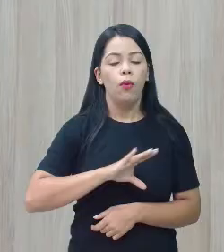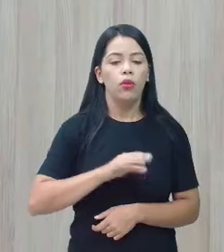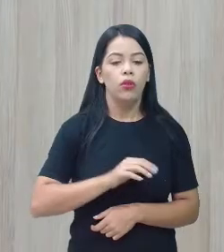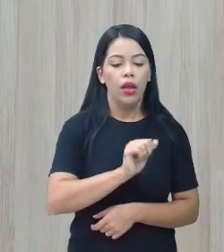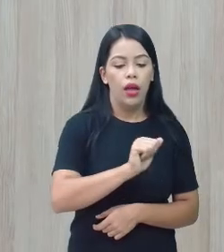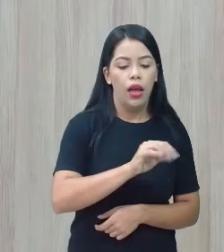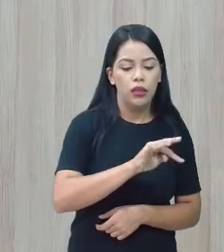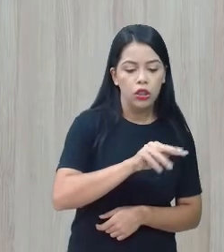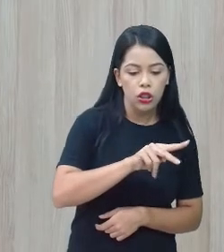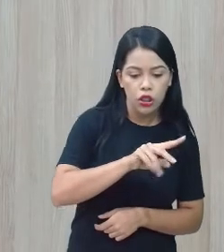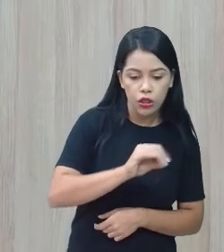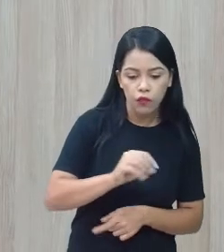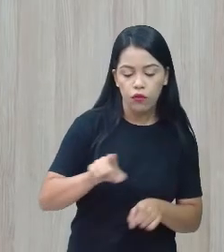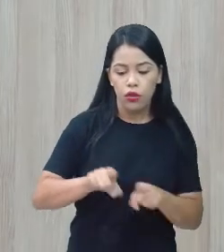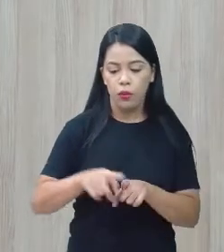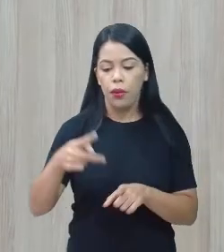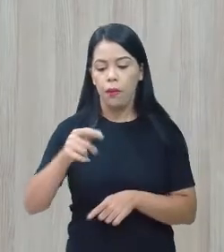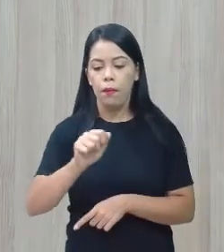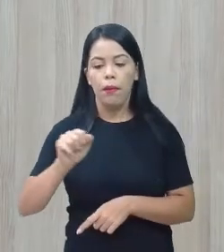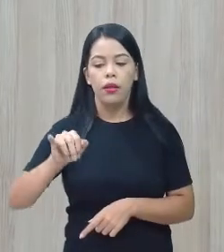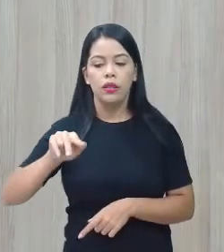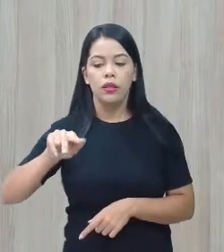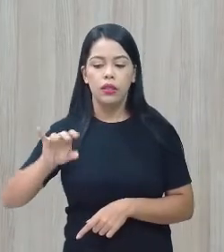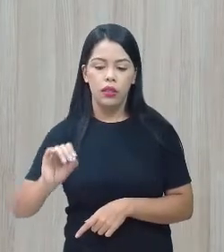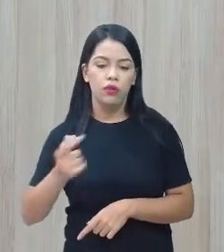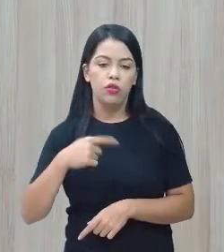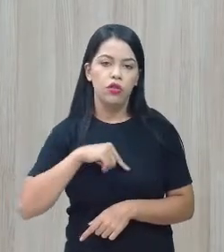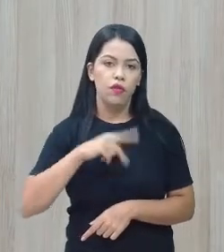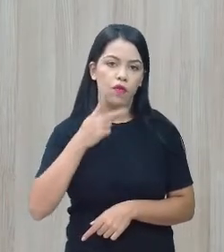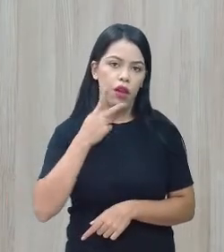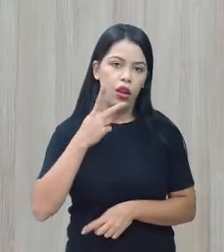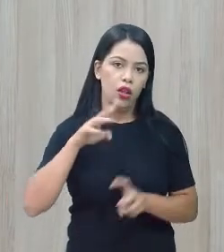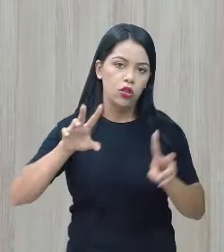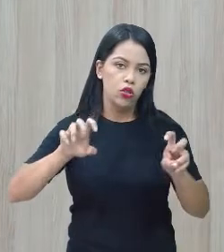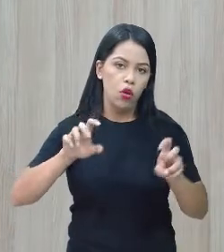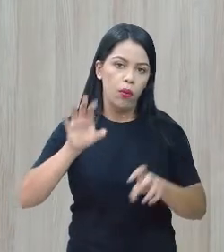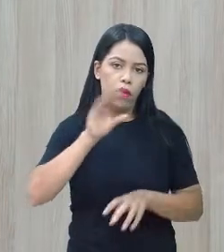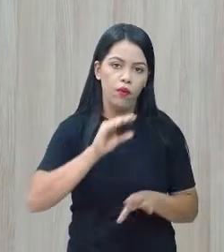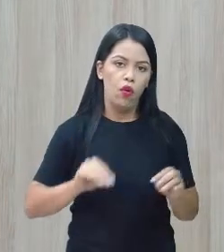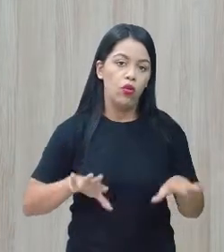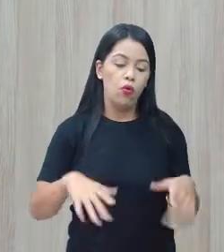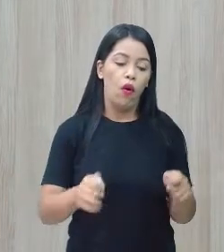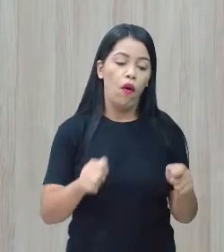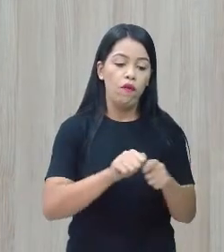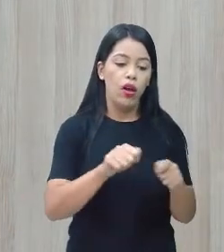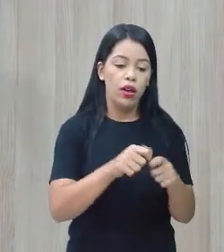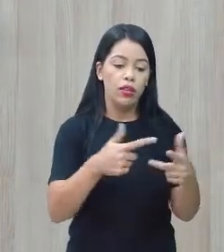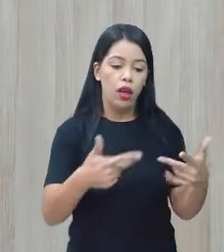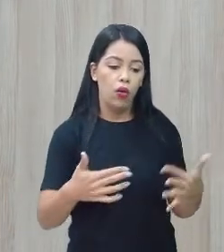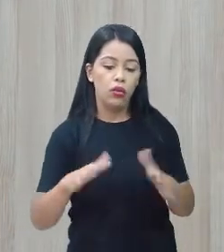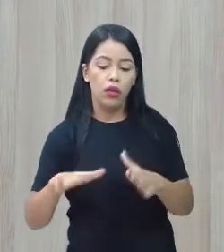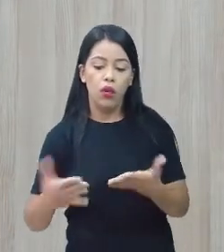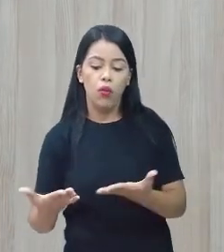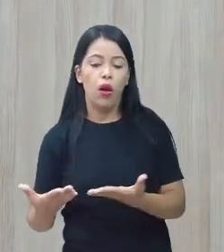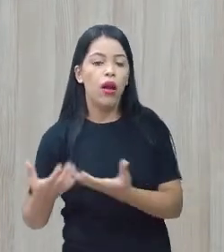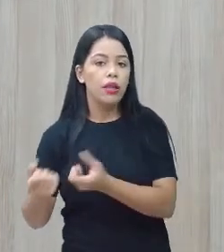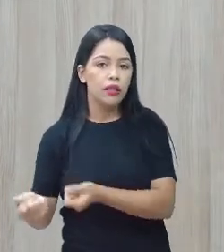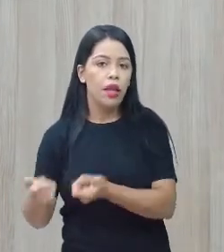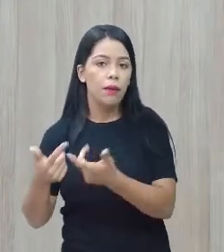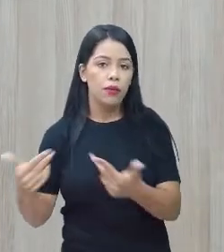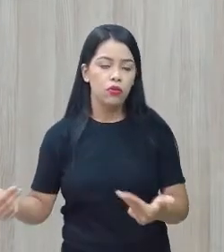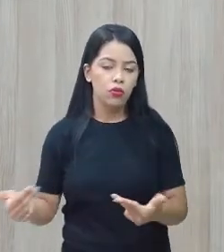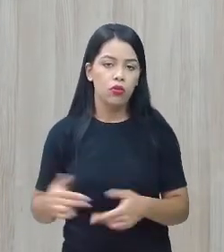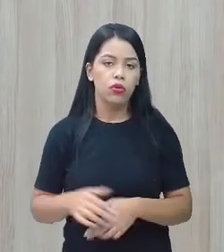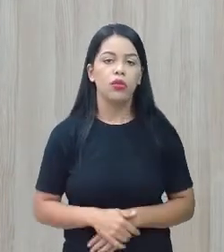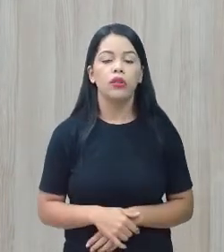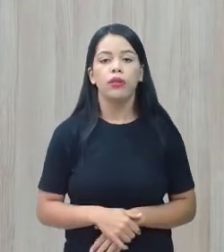passivo, a gente usa geralmente para dizer a voz ativa e a voz passiva. Quem faz a ação e quem sofre a ação. Então, a gente tem